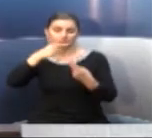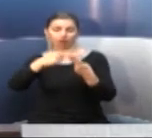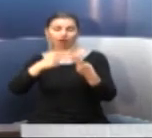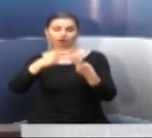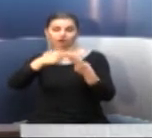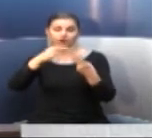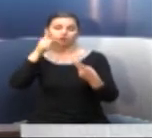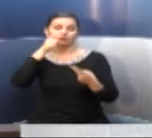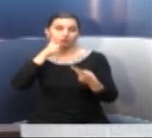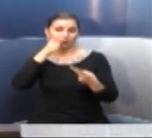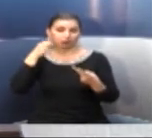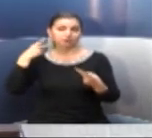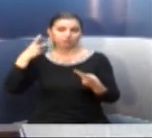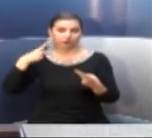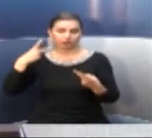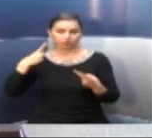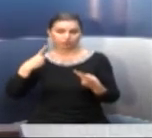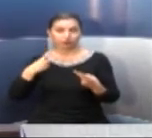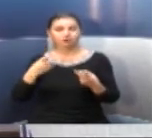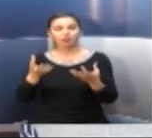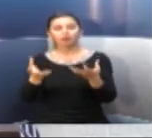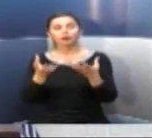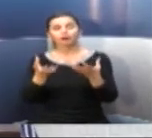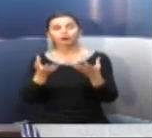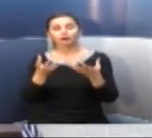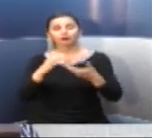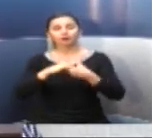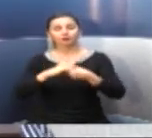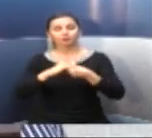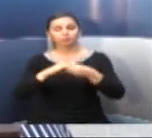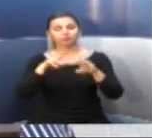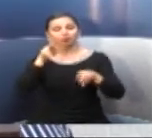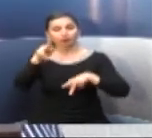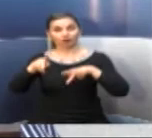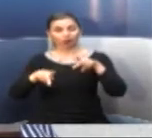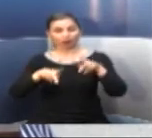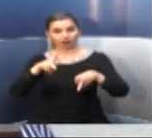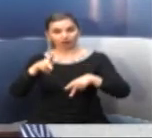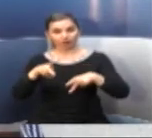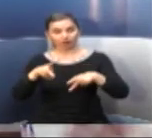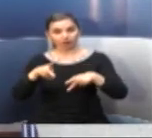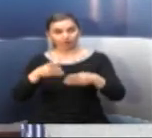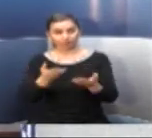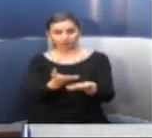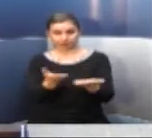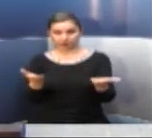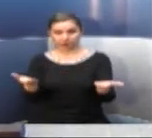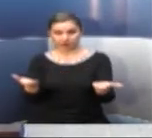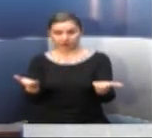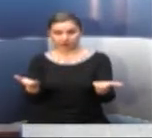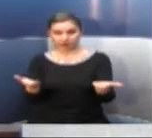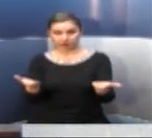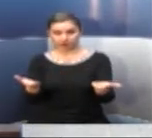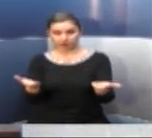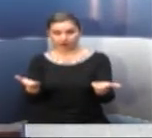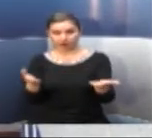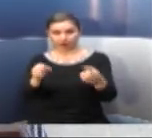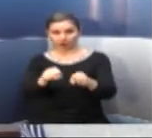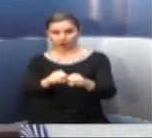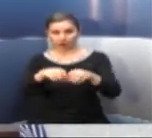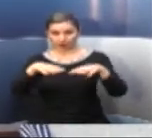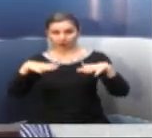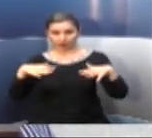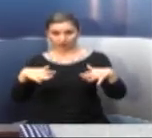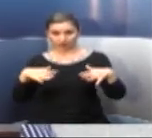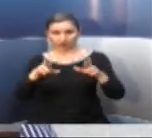Gislene. Quero cumprimentar as pessoas presentes nessa sessão